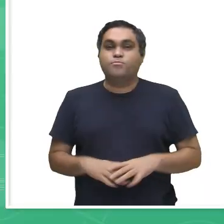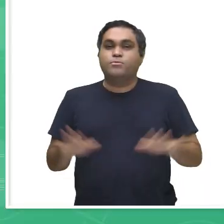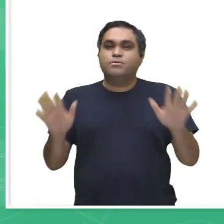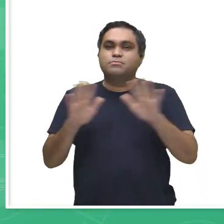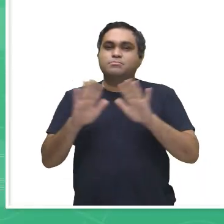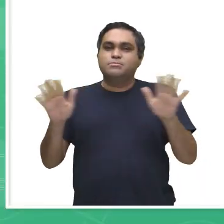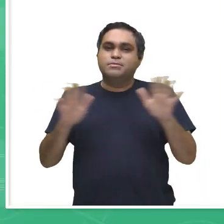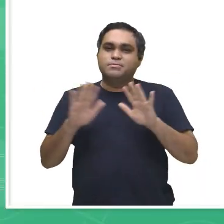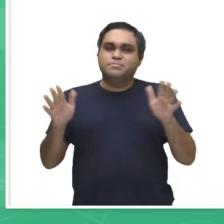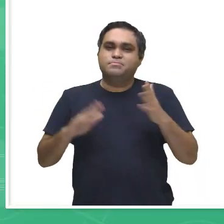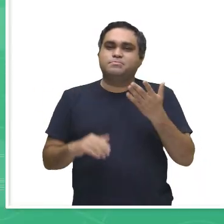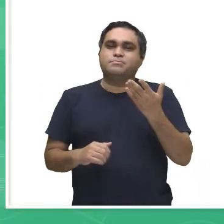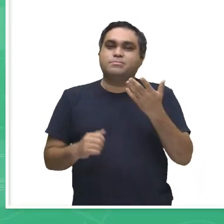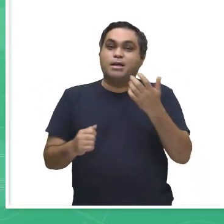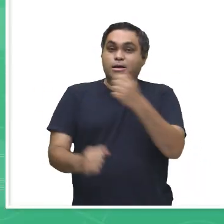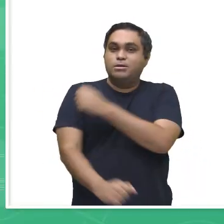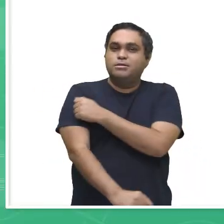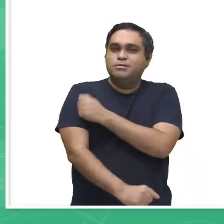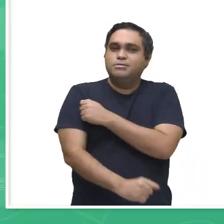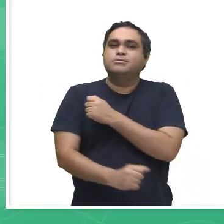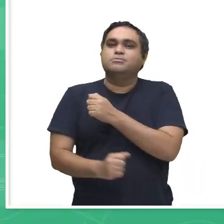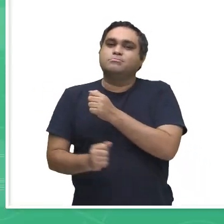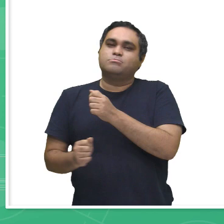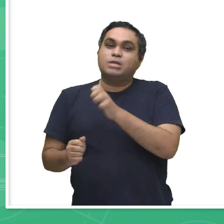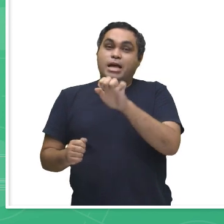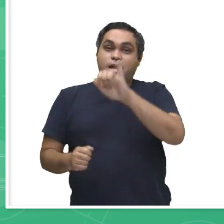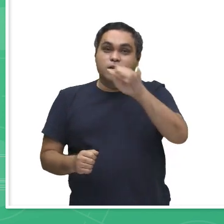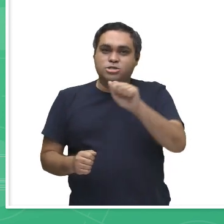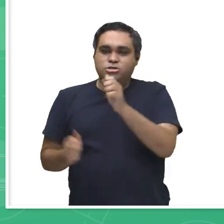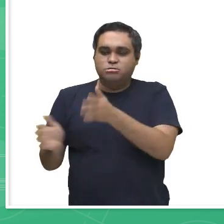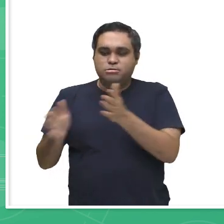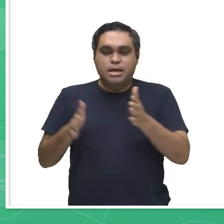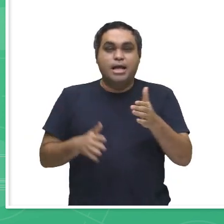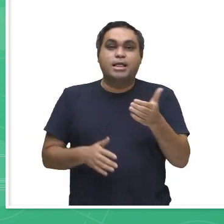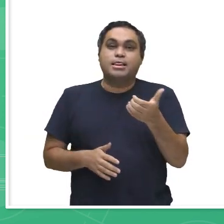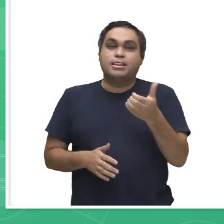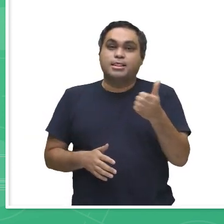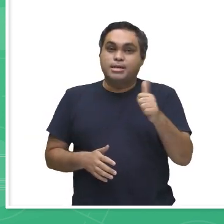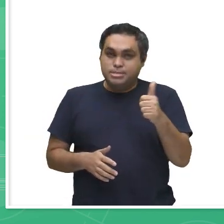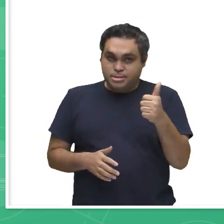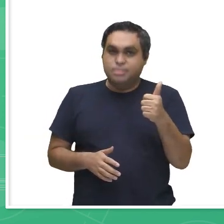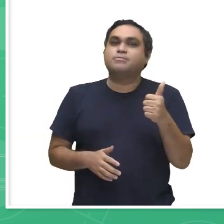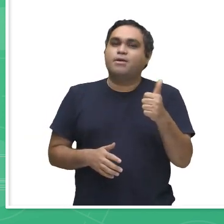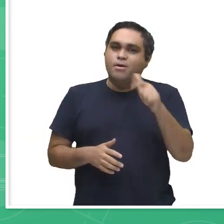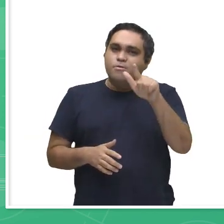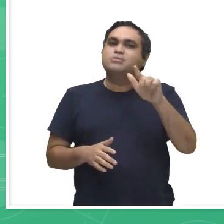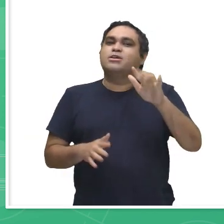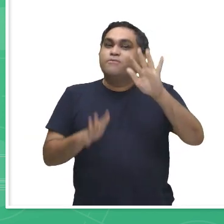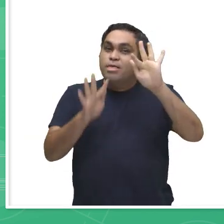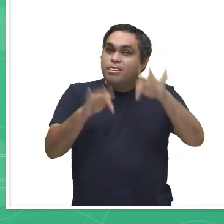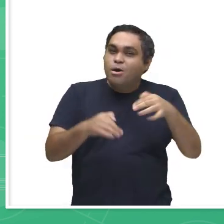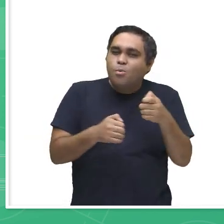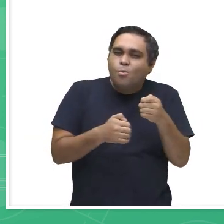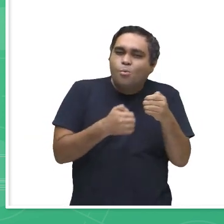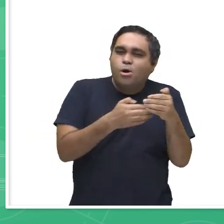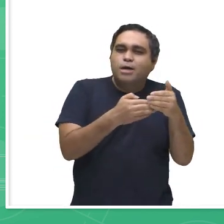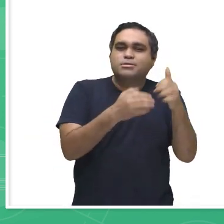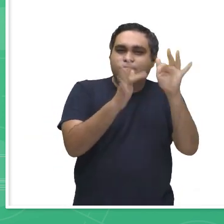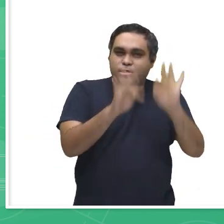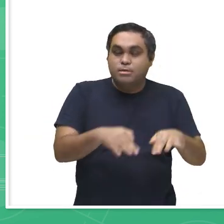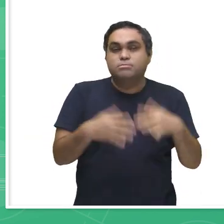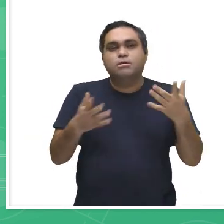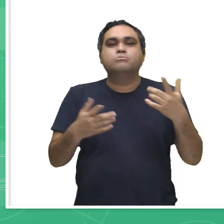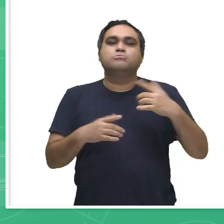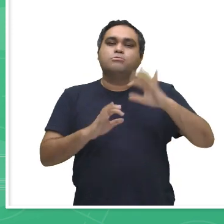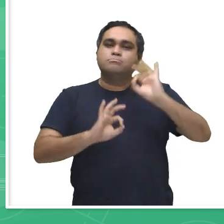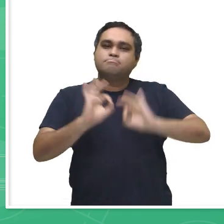Olá, meus queridos alunos da EJA, 11ª etapa. São finalistas, hein? Estamos nos preparando aí